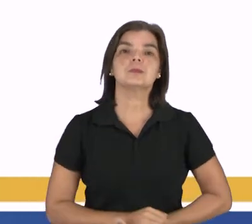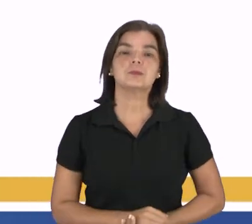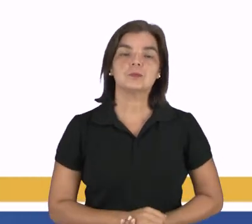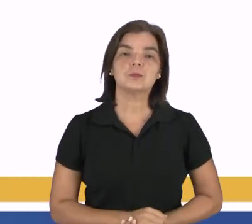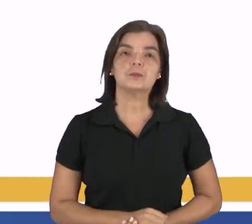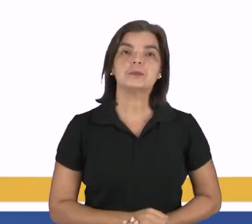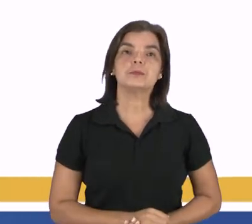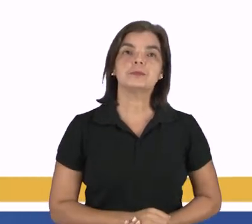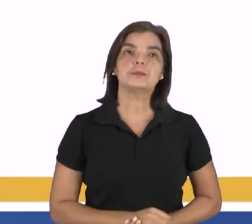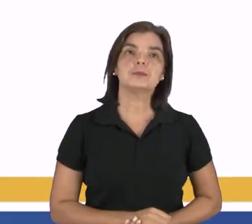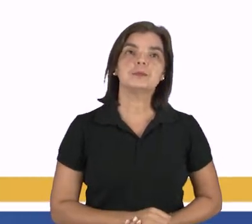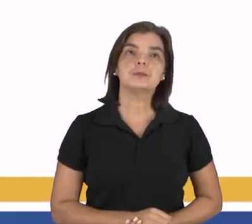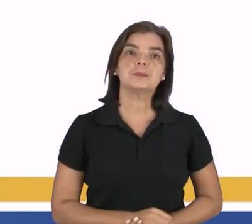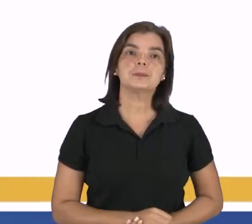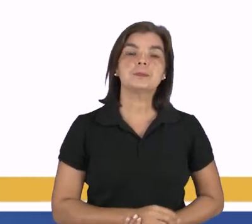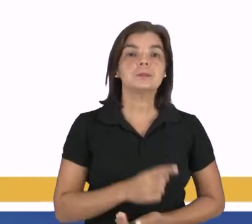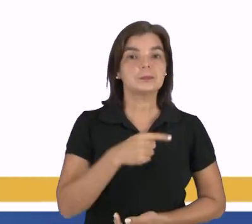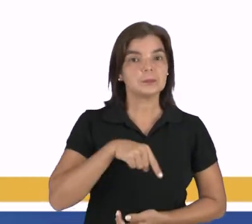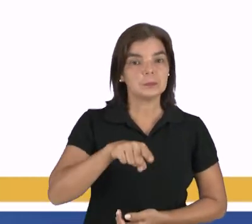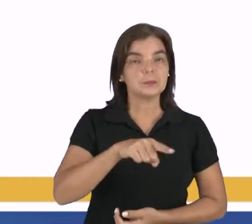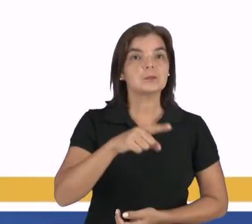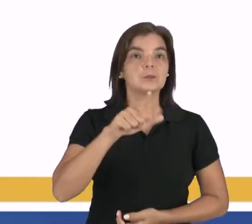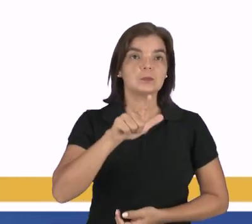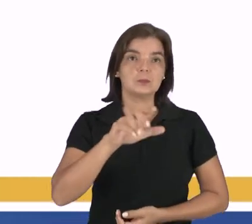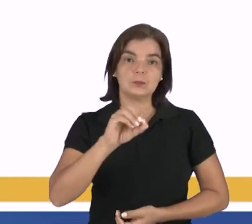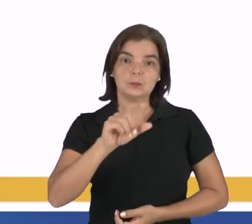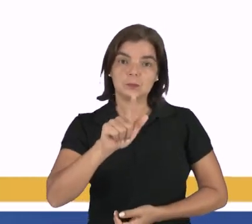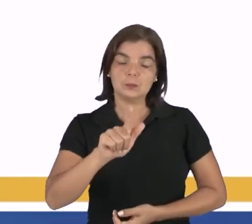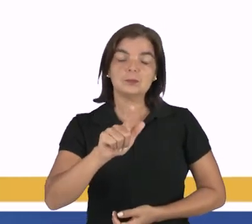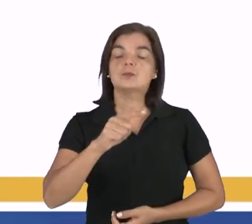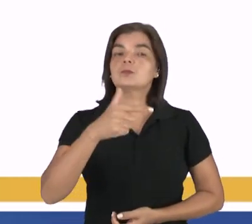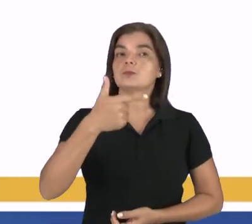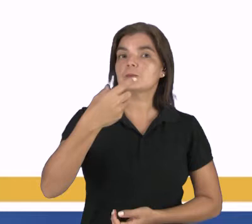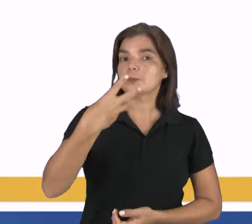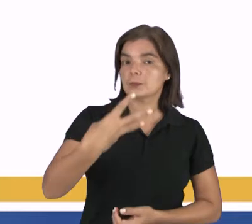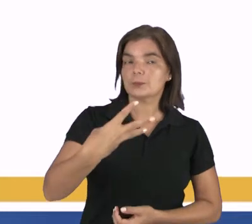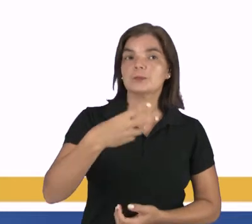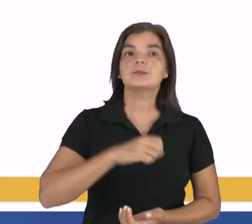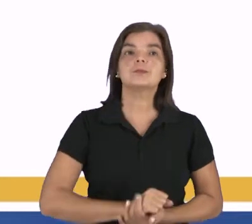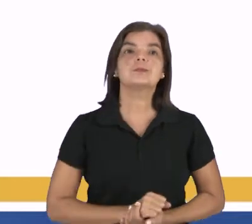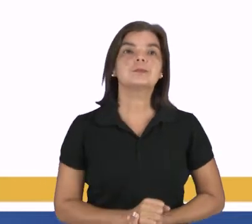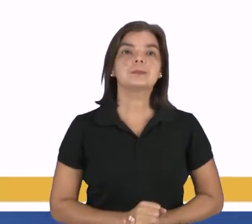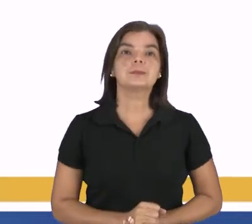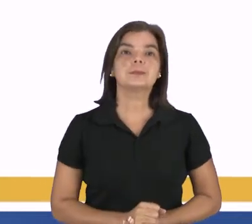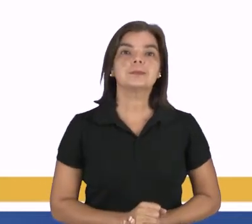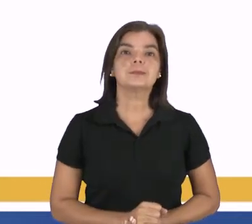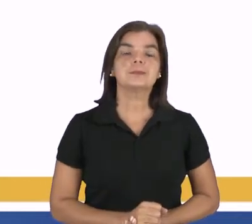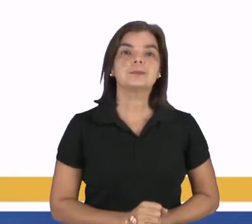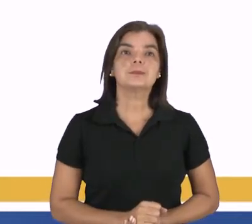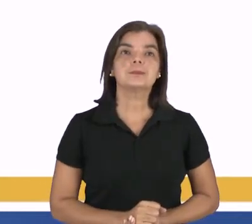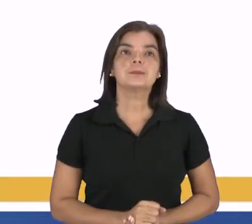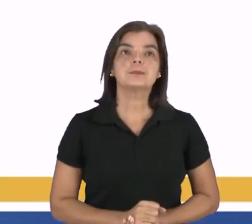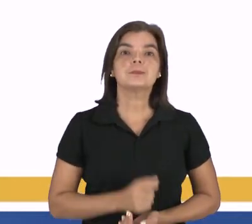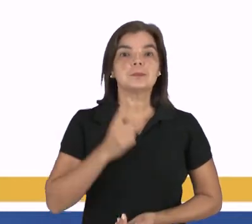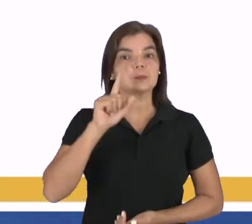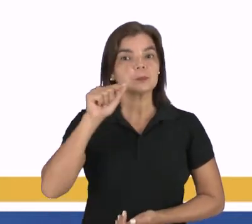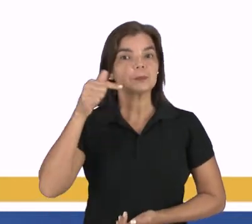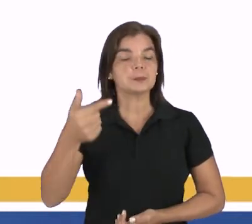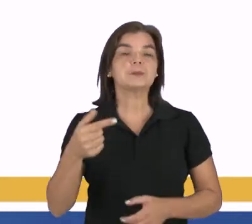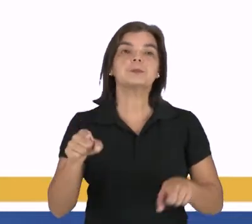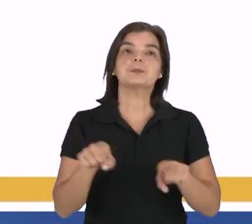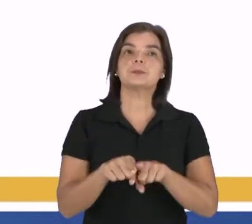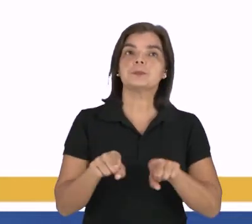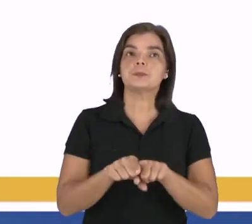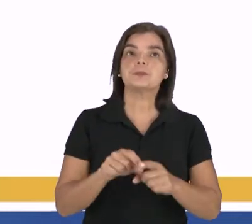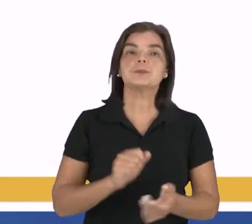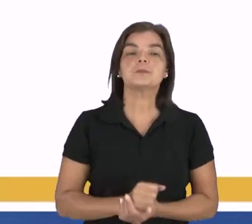potência é igual a 8. Então, nosso logaritmo aí é 3. Vamos a outra